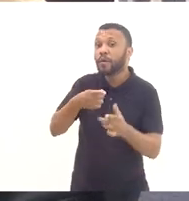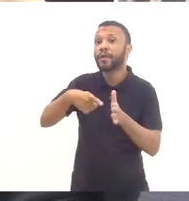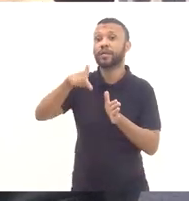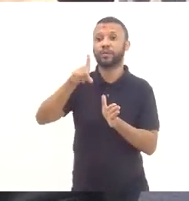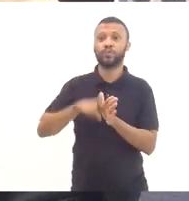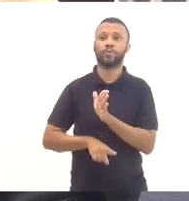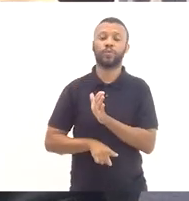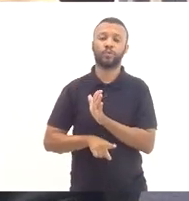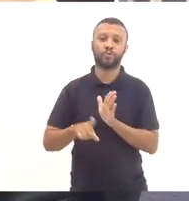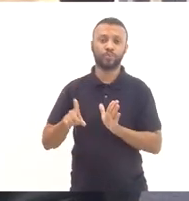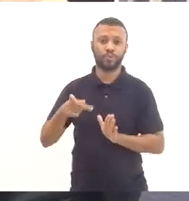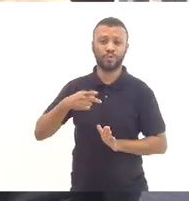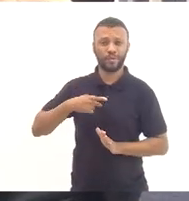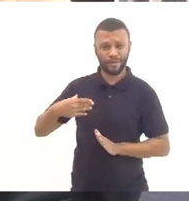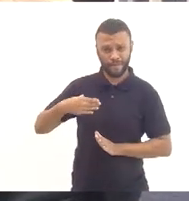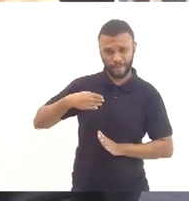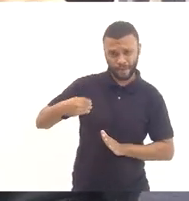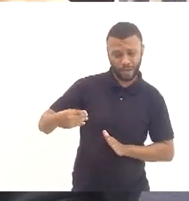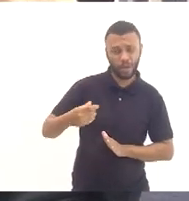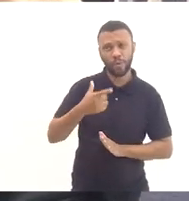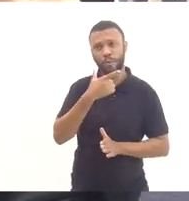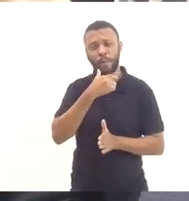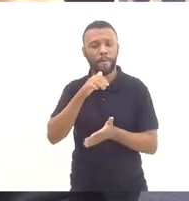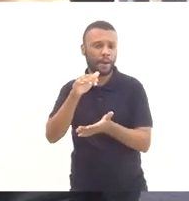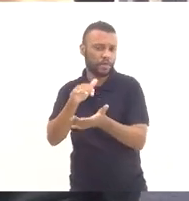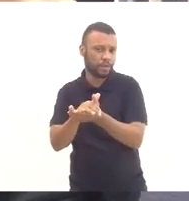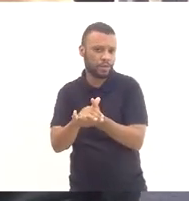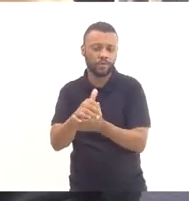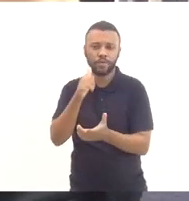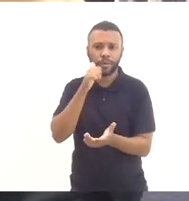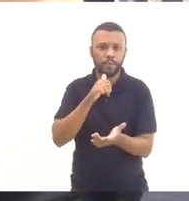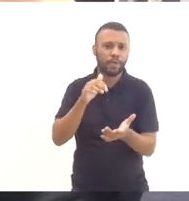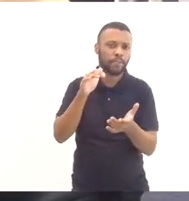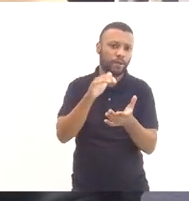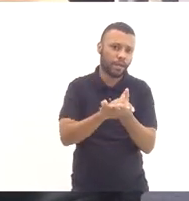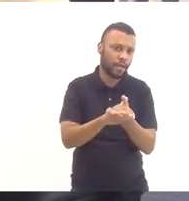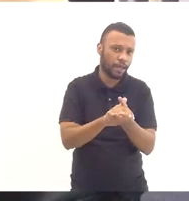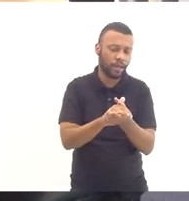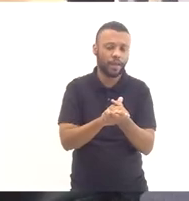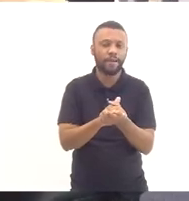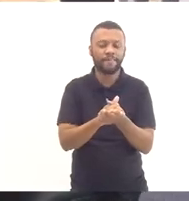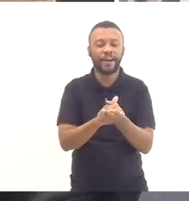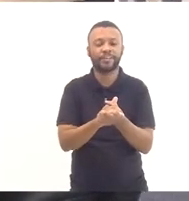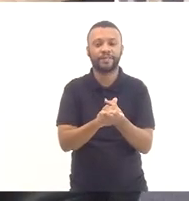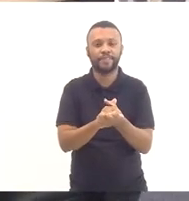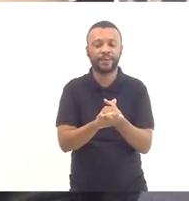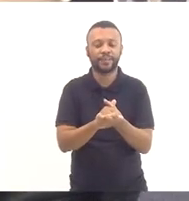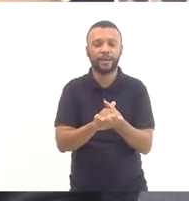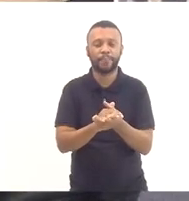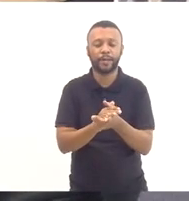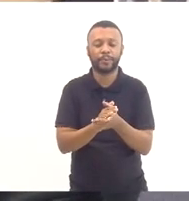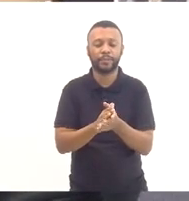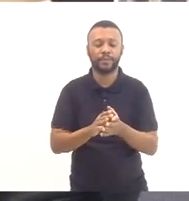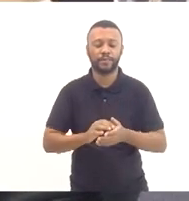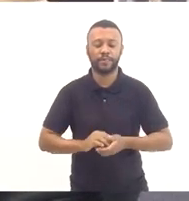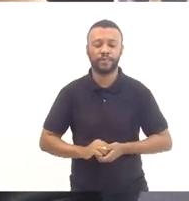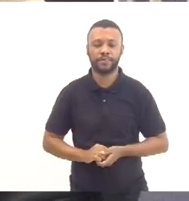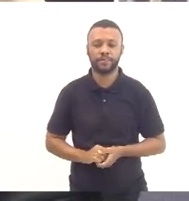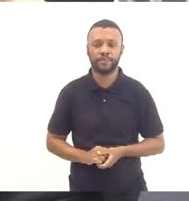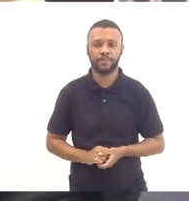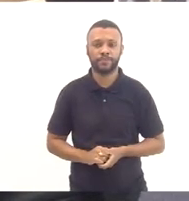da do meu filho do meu marido da minha mulher da minha mãe enfim na qualidade de acompanhante dele